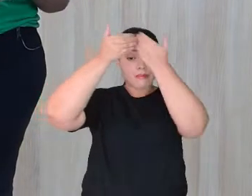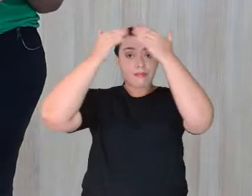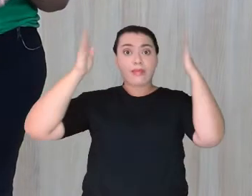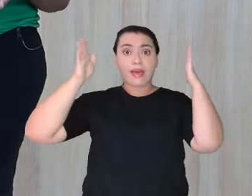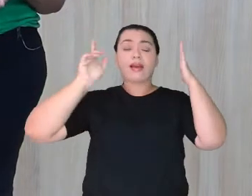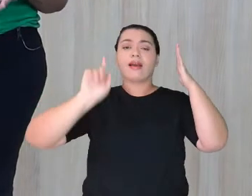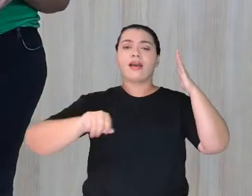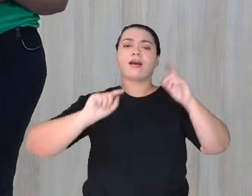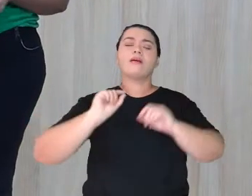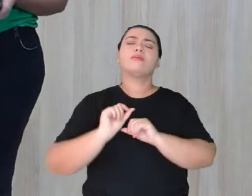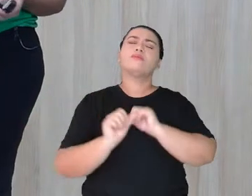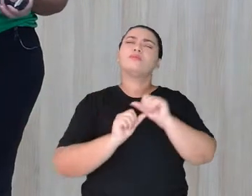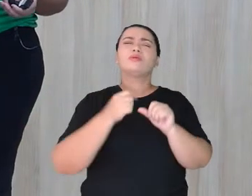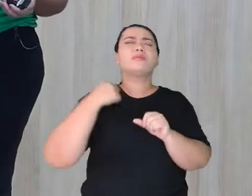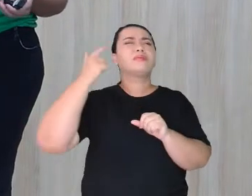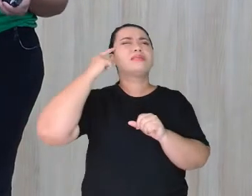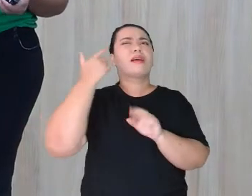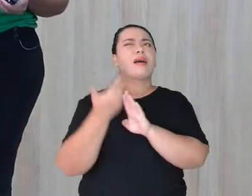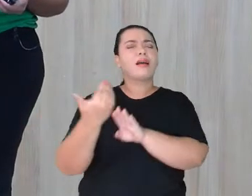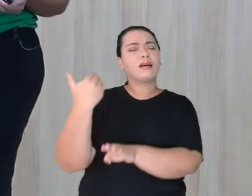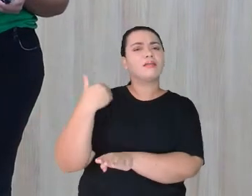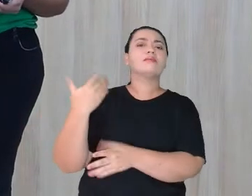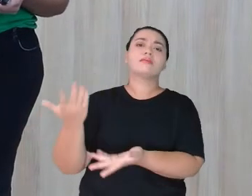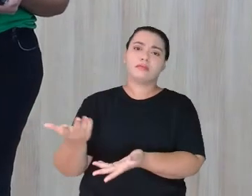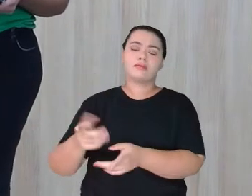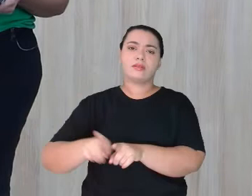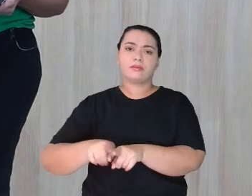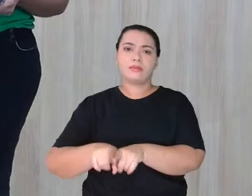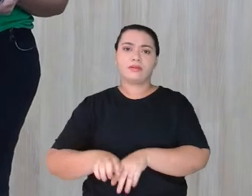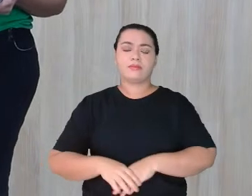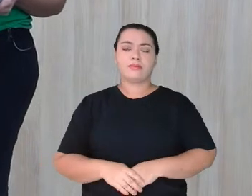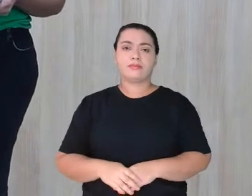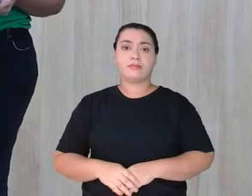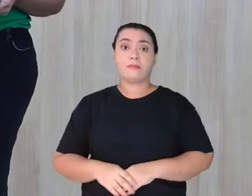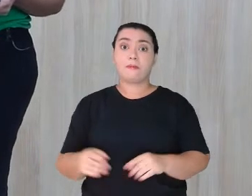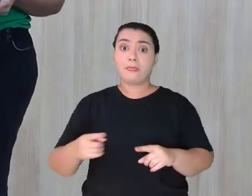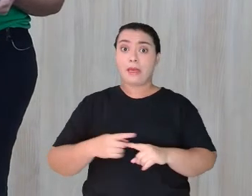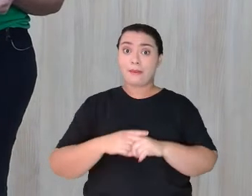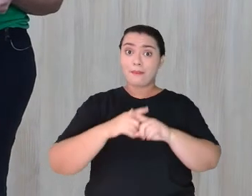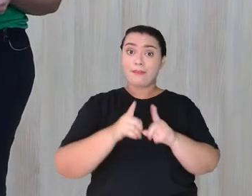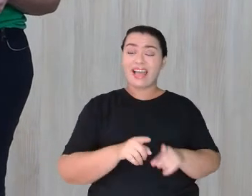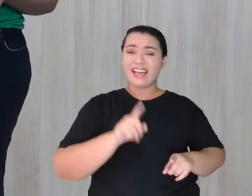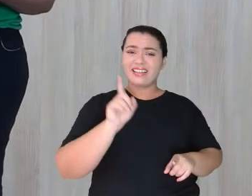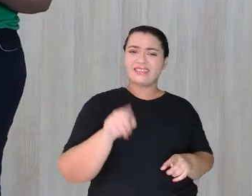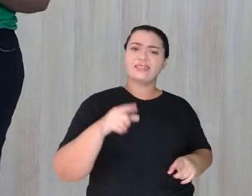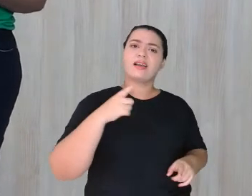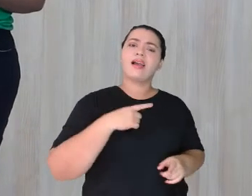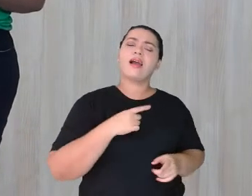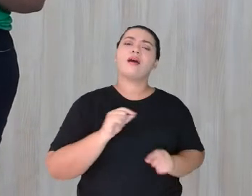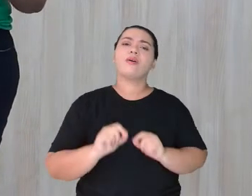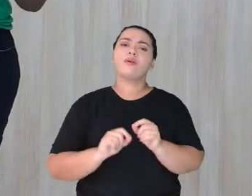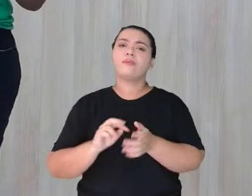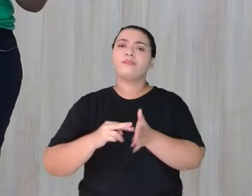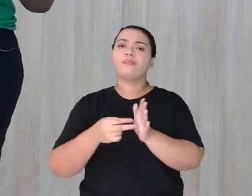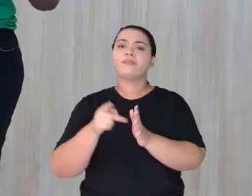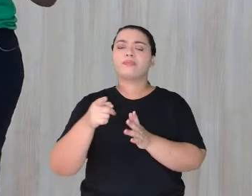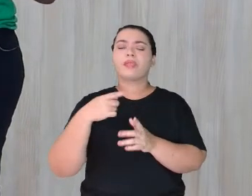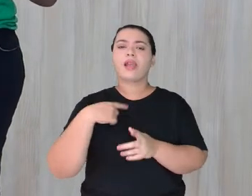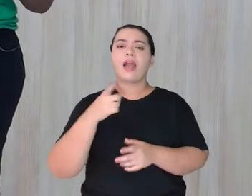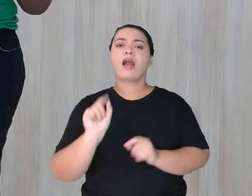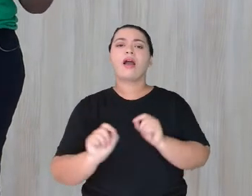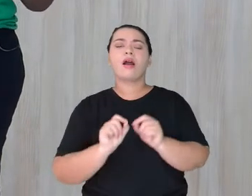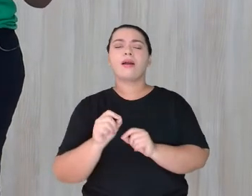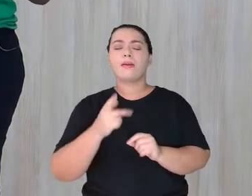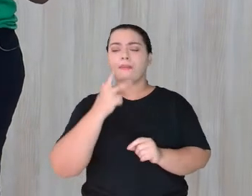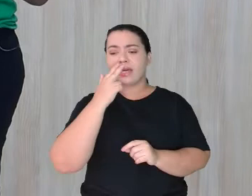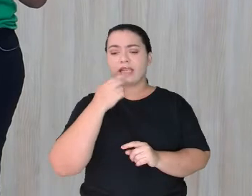a gente mude o que a gente conhece também sobre o tema. Tá certo? Mas o juízo de valor vai ser muito esse julgamento